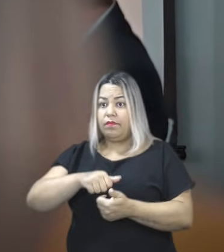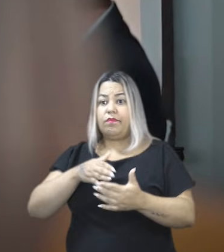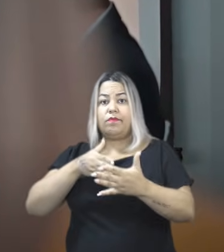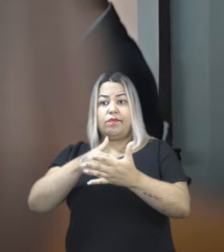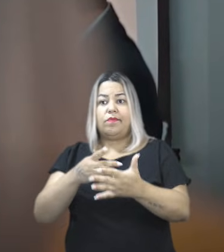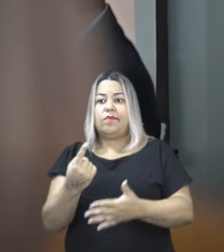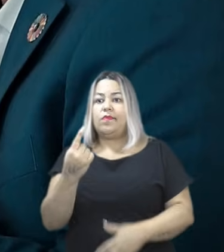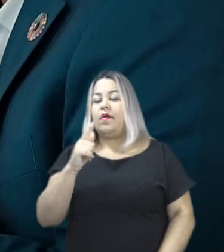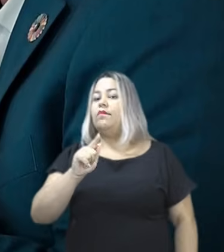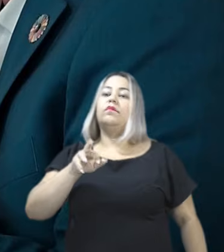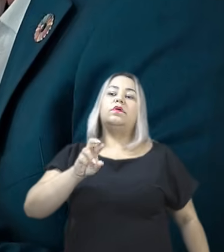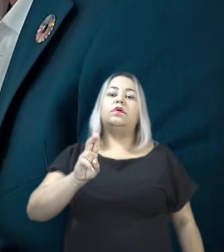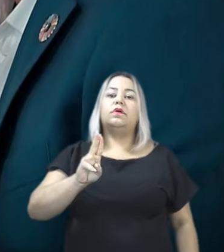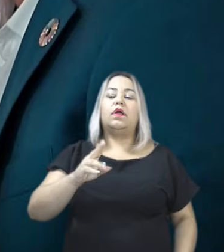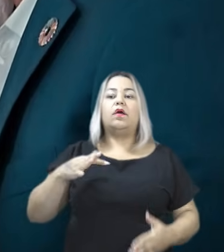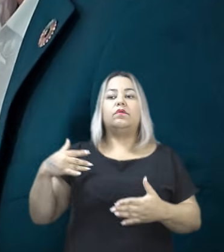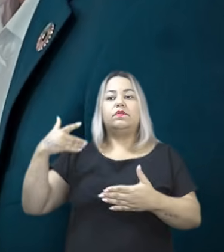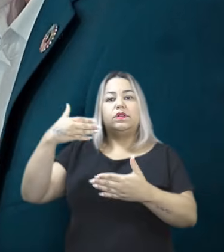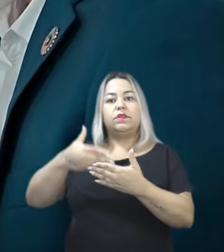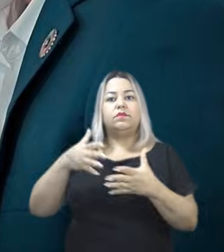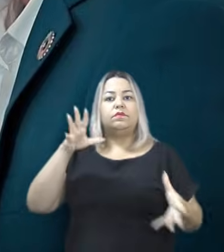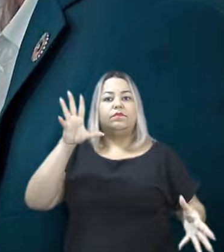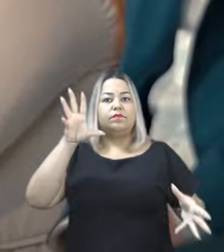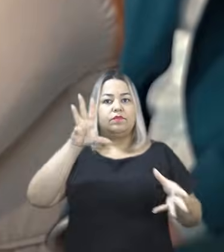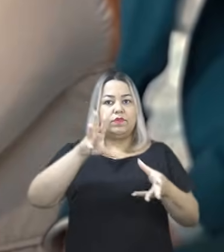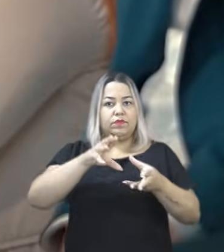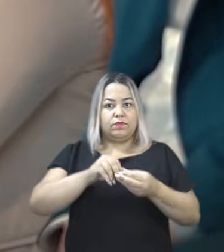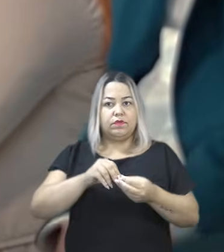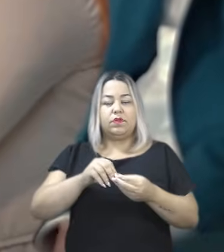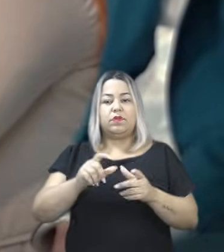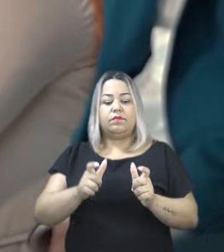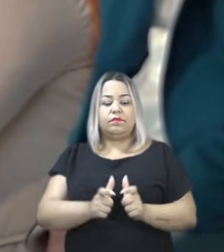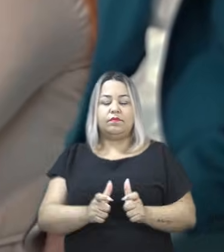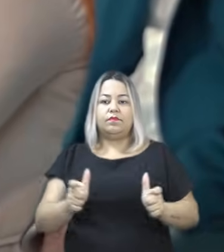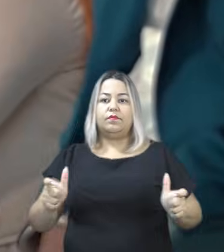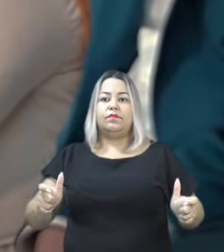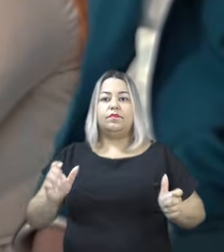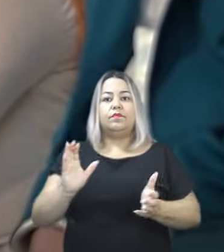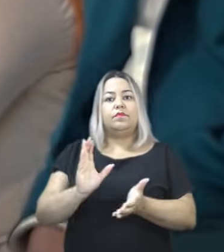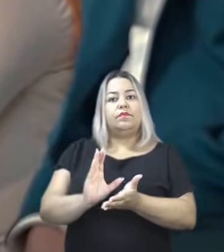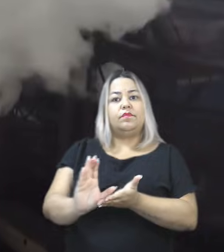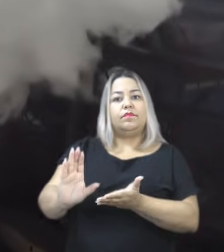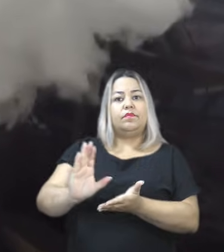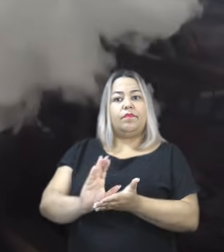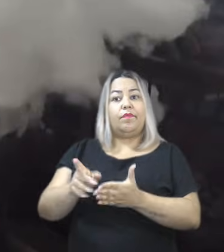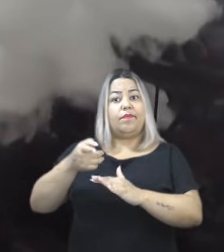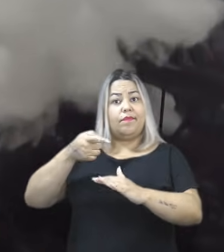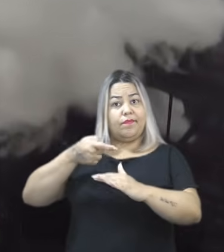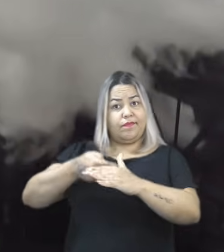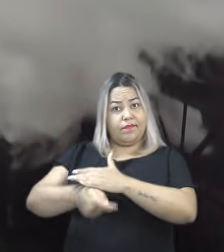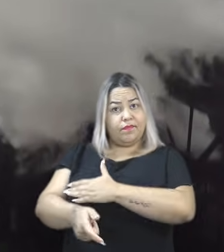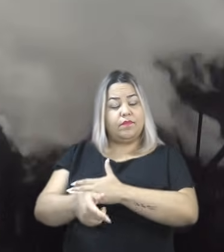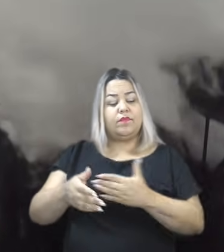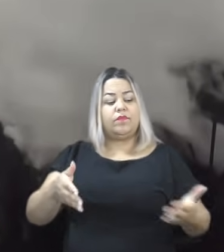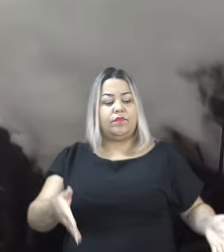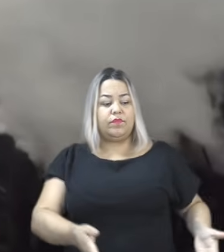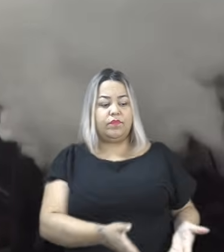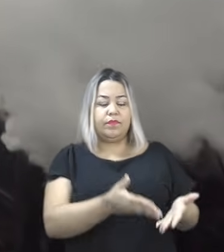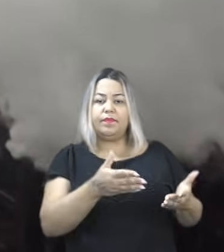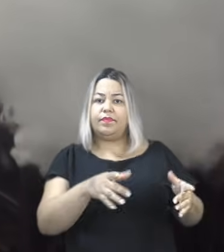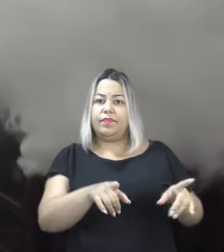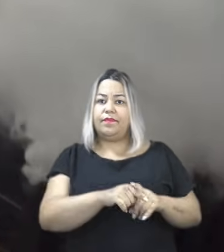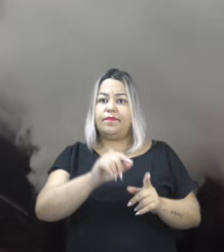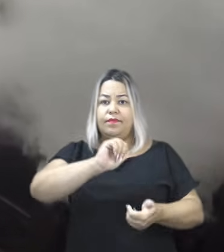grau, avançar na redução de emissões, ampliar os recursos de financiamento climático e fortalecer ações